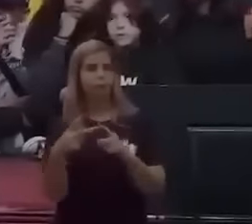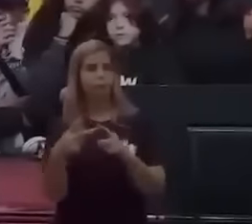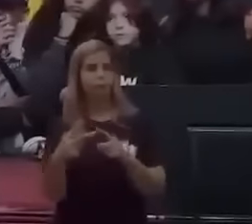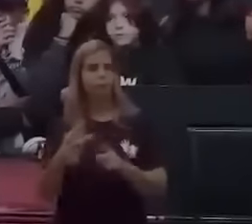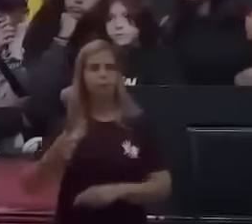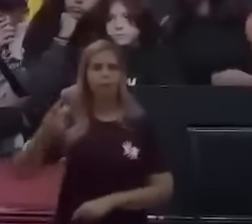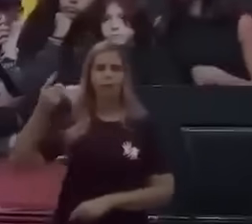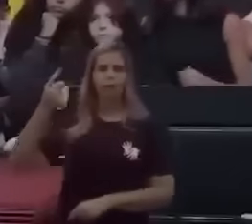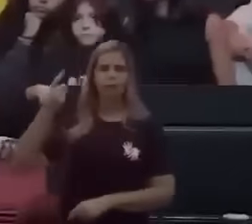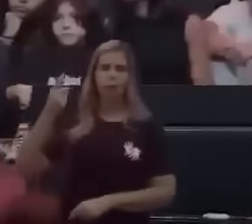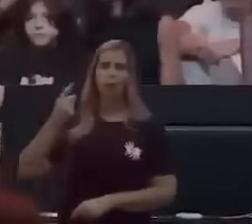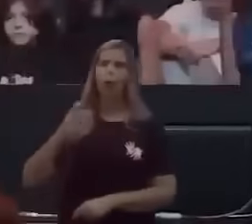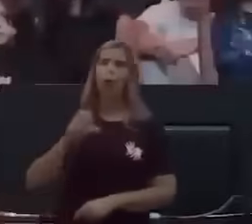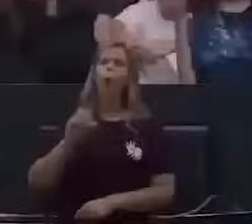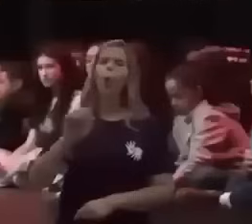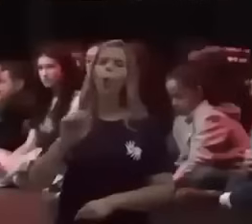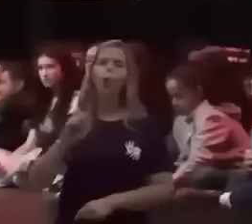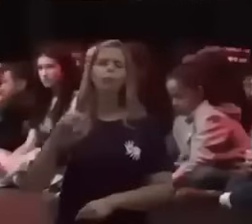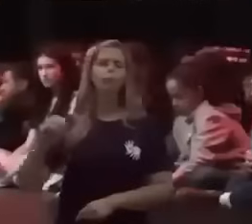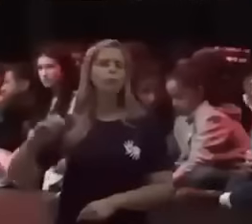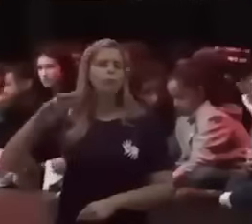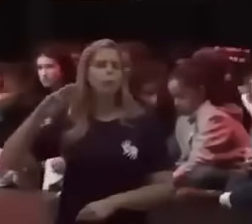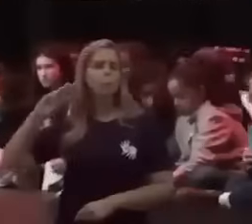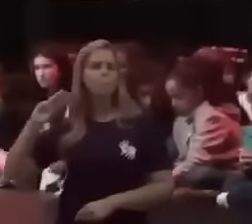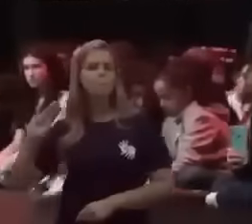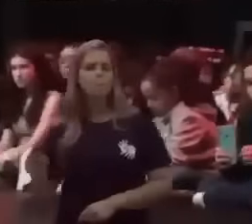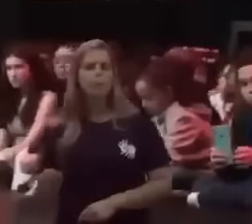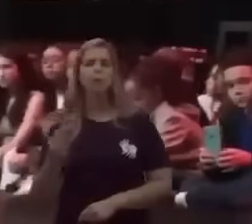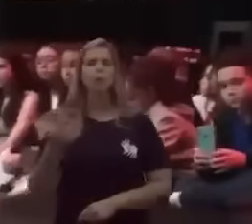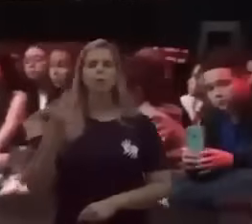800 milhões de pessoas no mundo pensam assim.